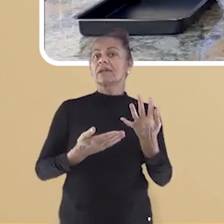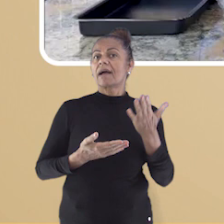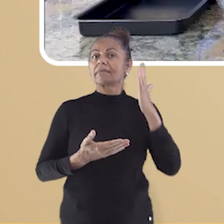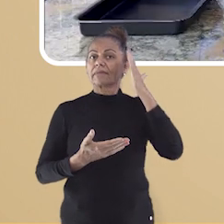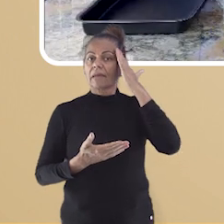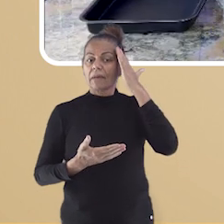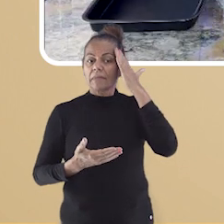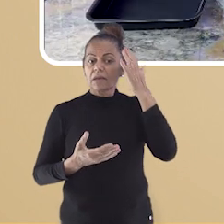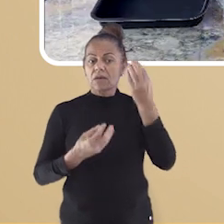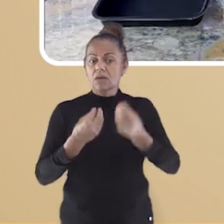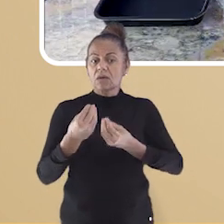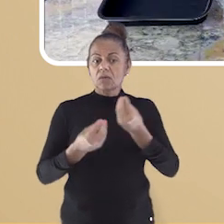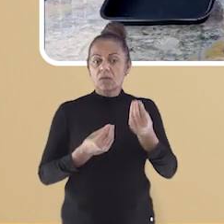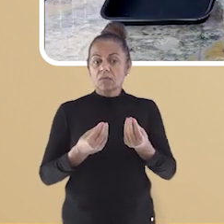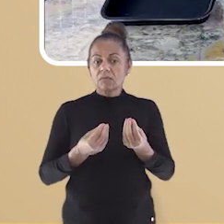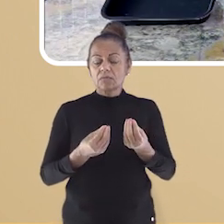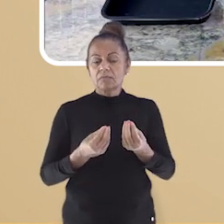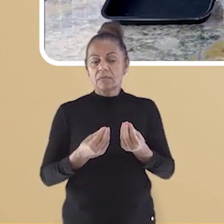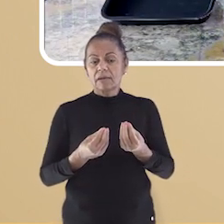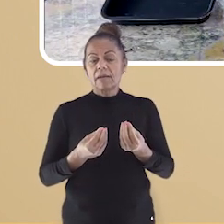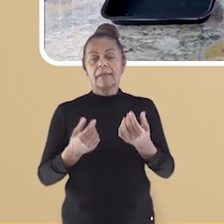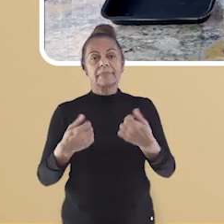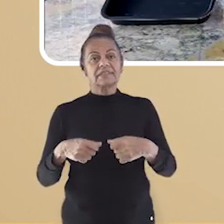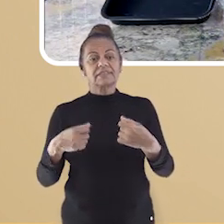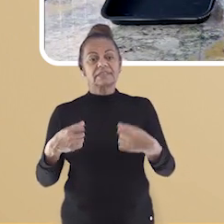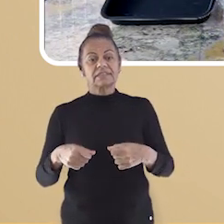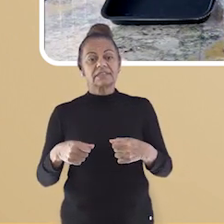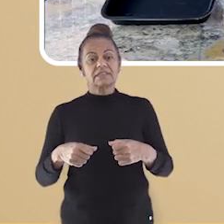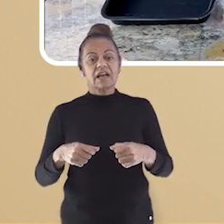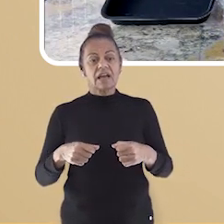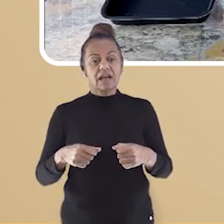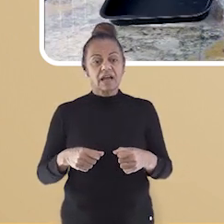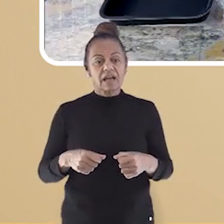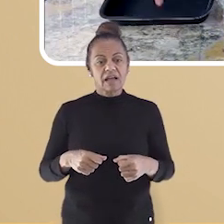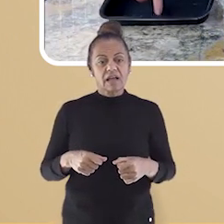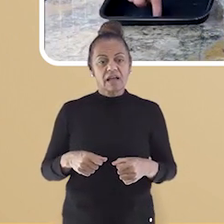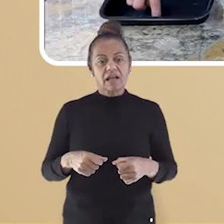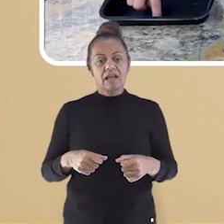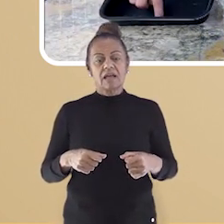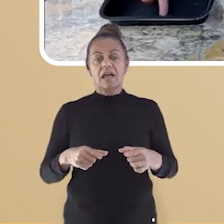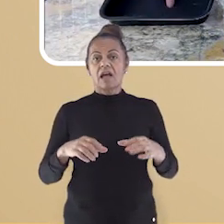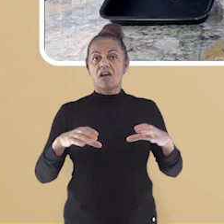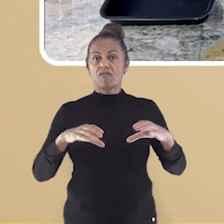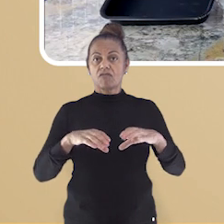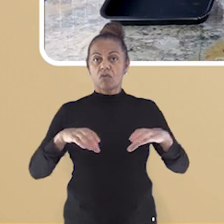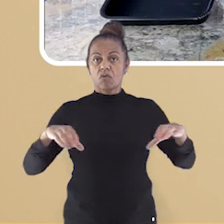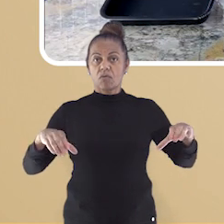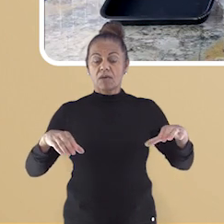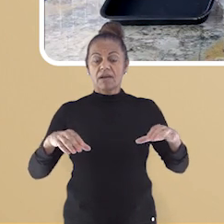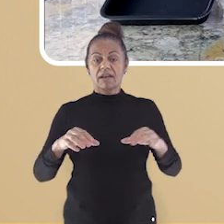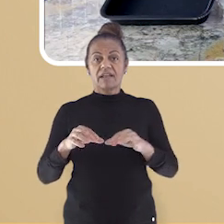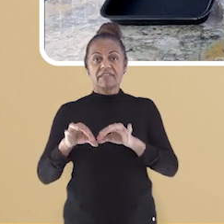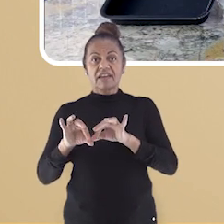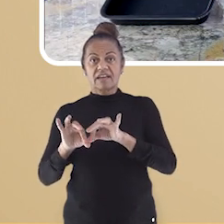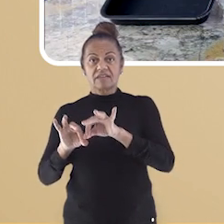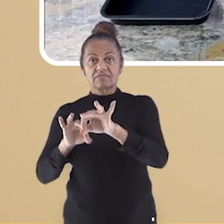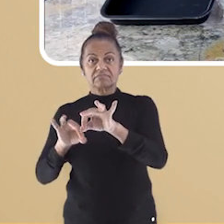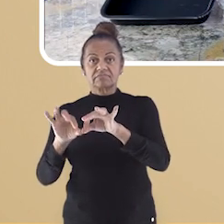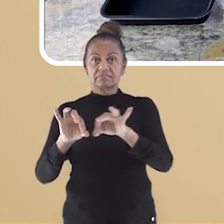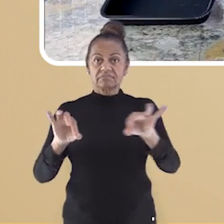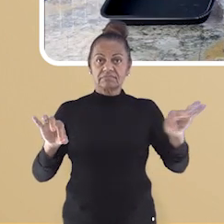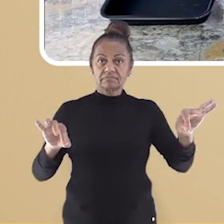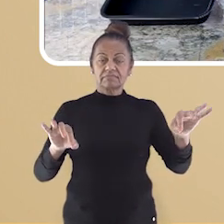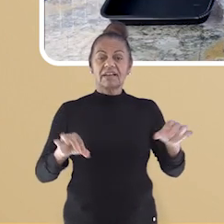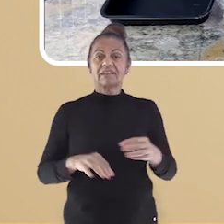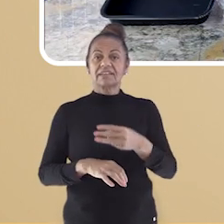primeiro medirmos a nossa forma. E essa forma aqui, ela tem 31 centímetros de comprimento